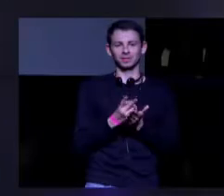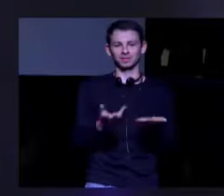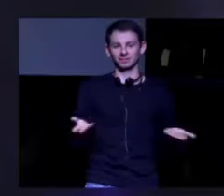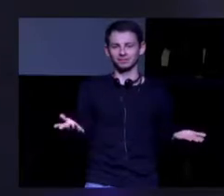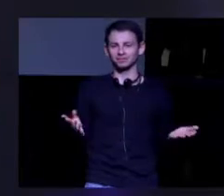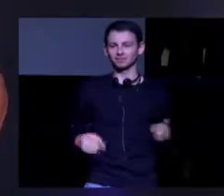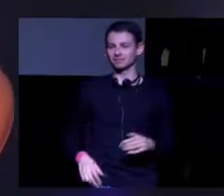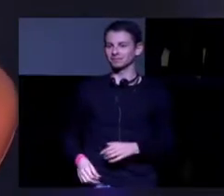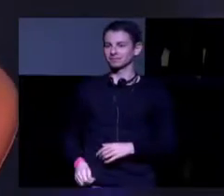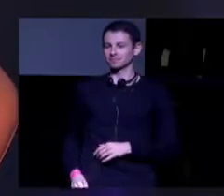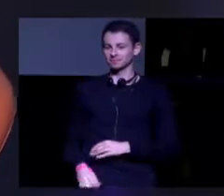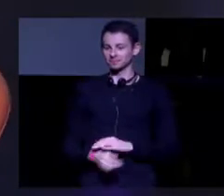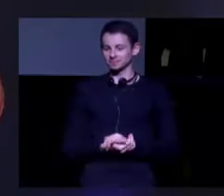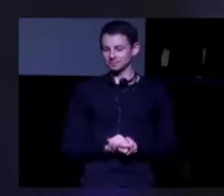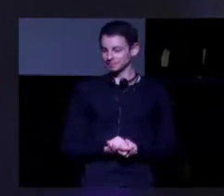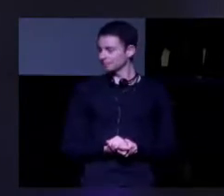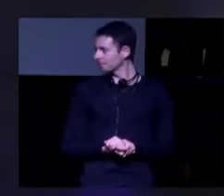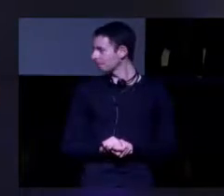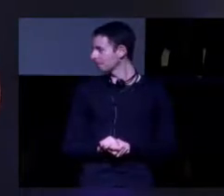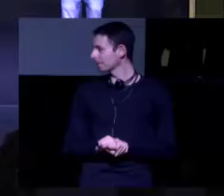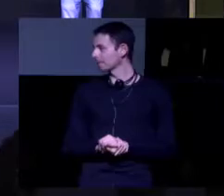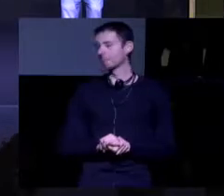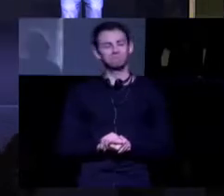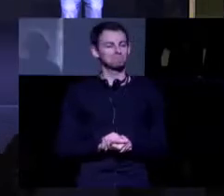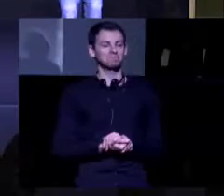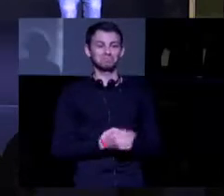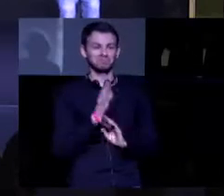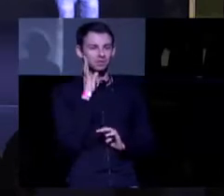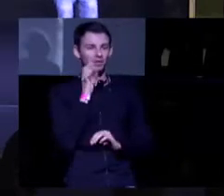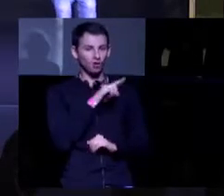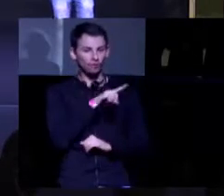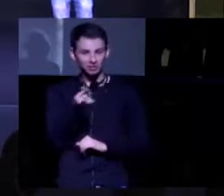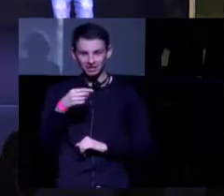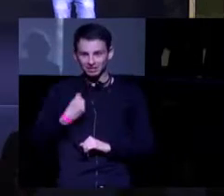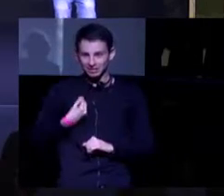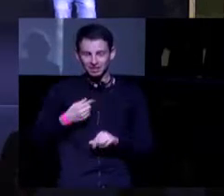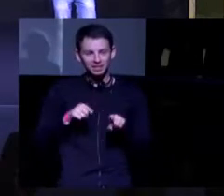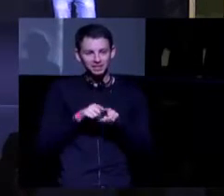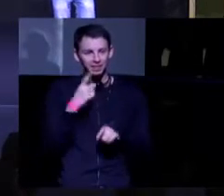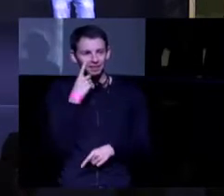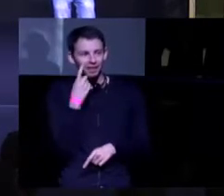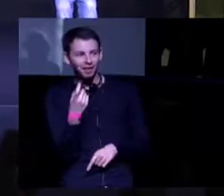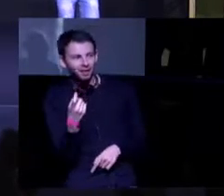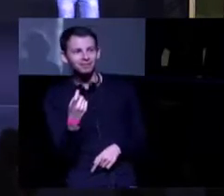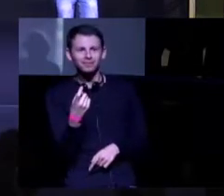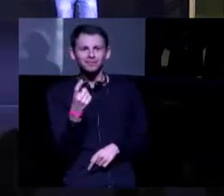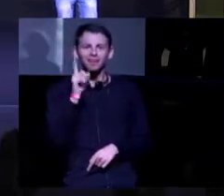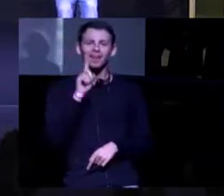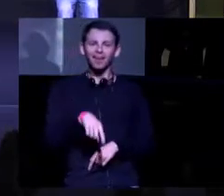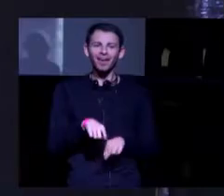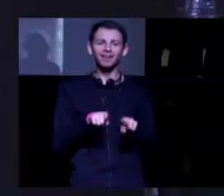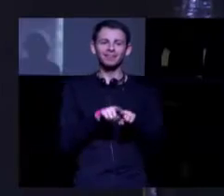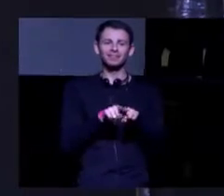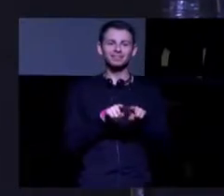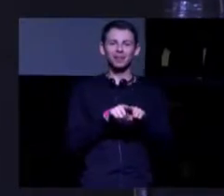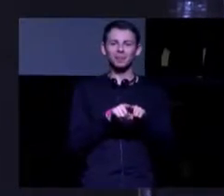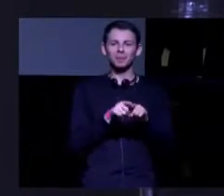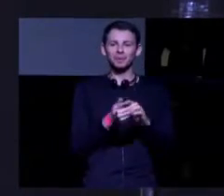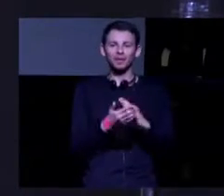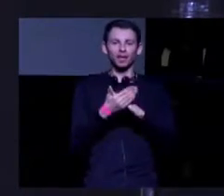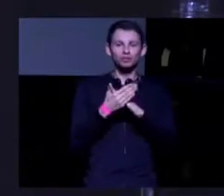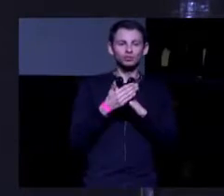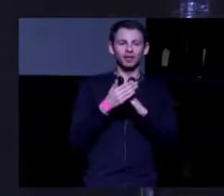É bem isso. Legal, é isso mesmo. Quem está aqui está se interessando, é uma maneira de estar